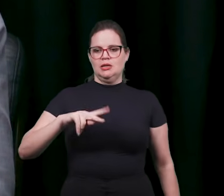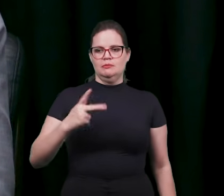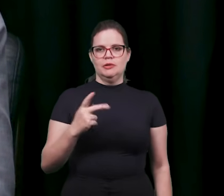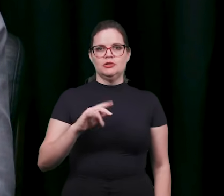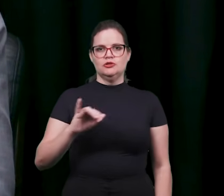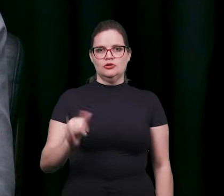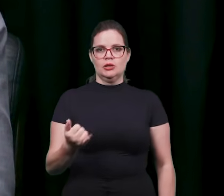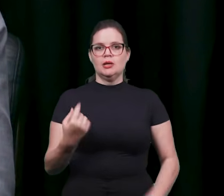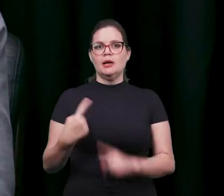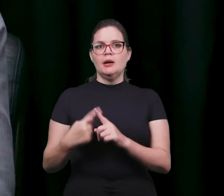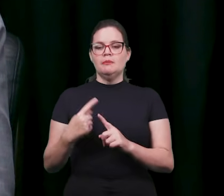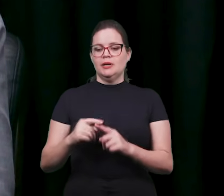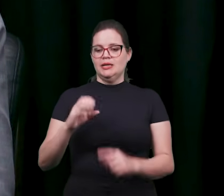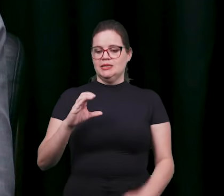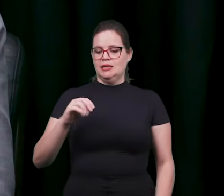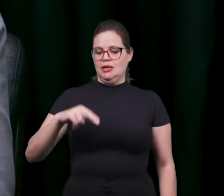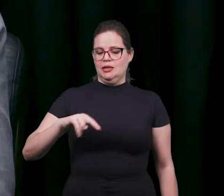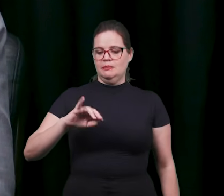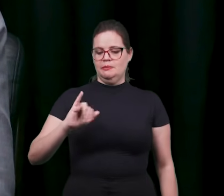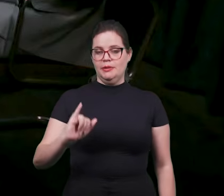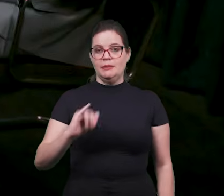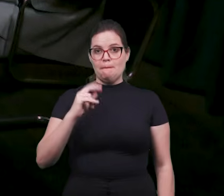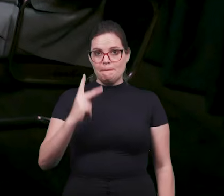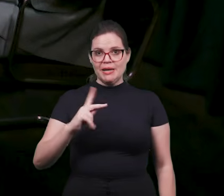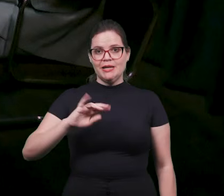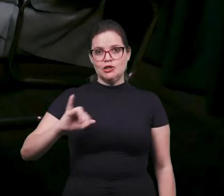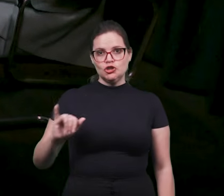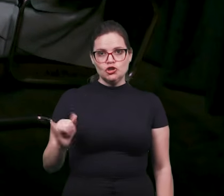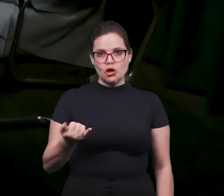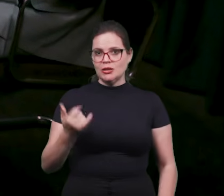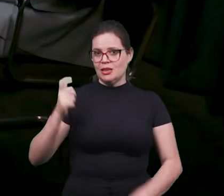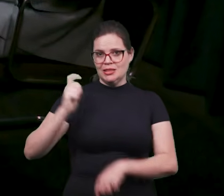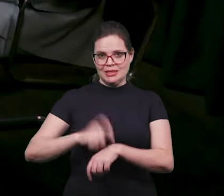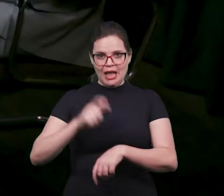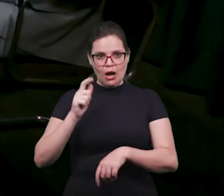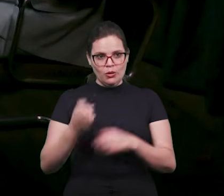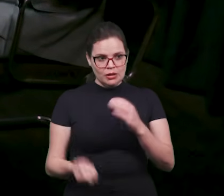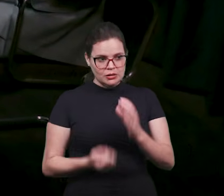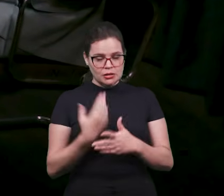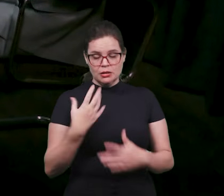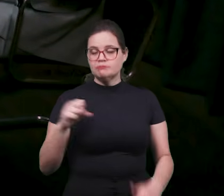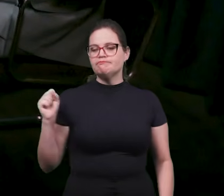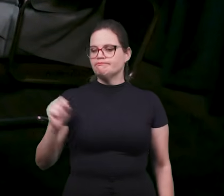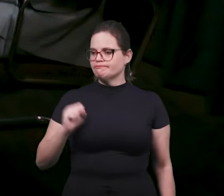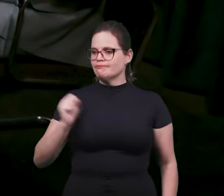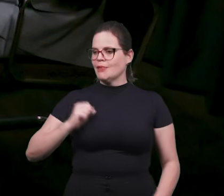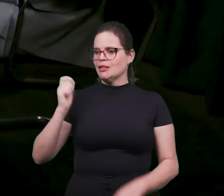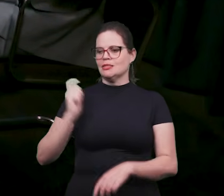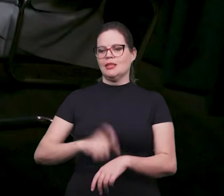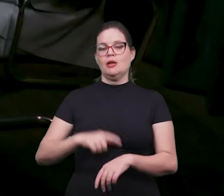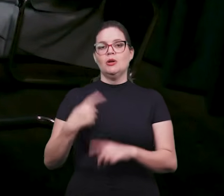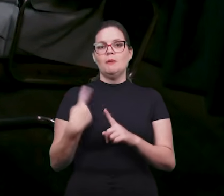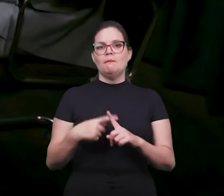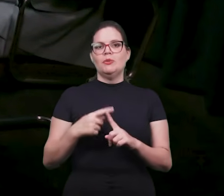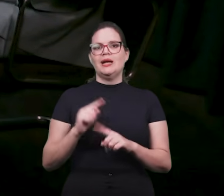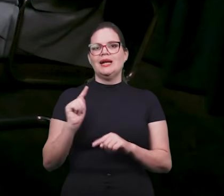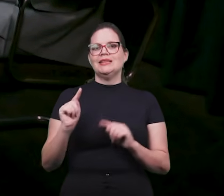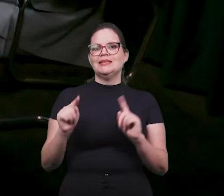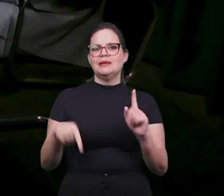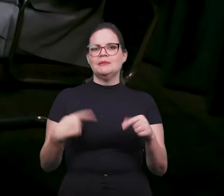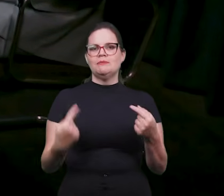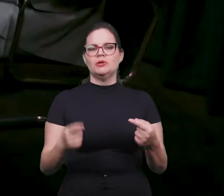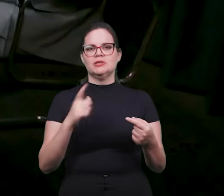é Cadastro Nacional de Pessoa Jurídica. Esse CNPJ ele sai automaticamente? Sai automaticamente. Interessante. E você já ganha depois ali o